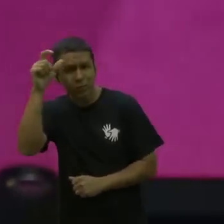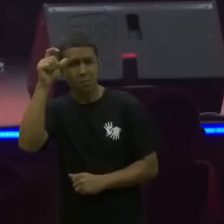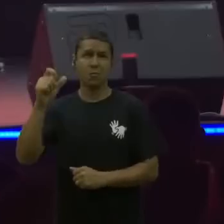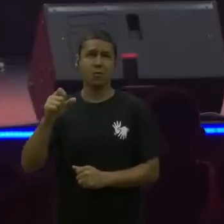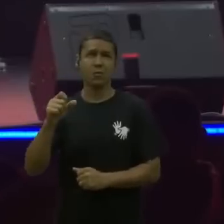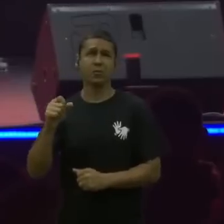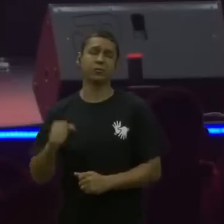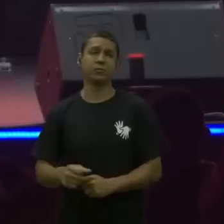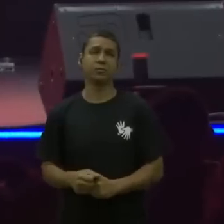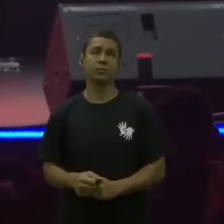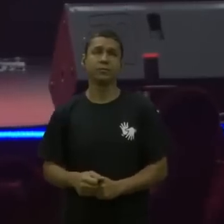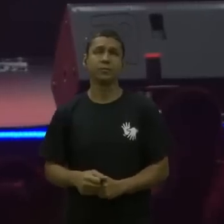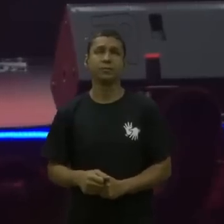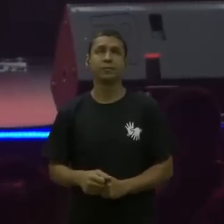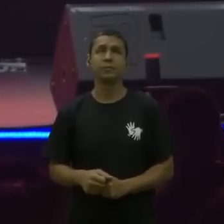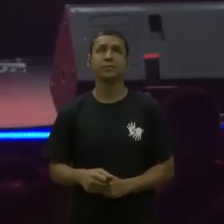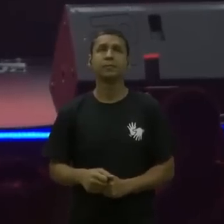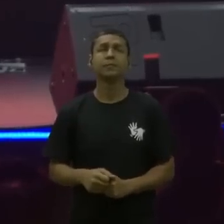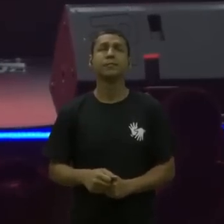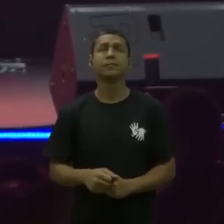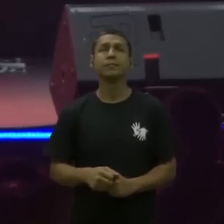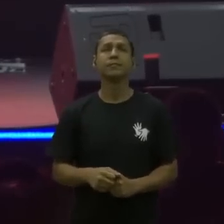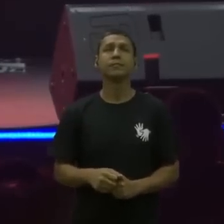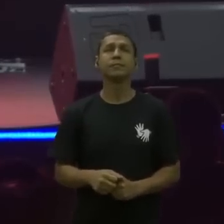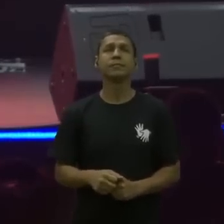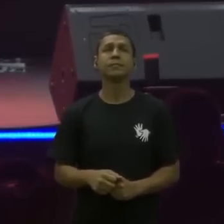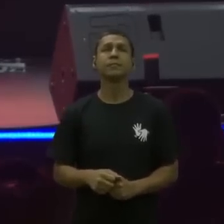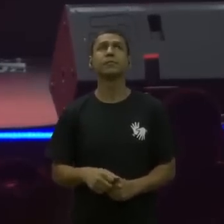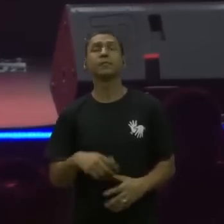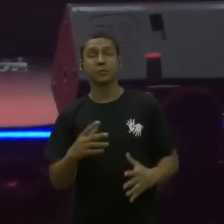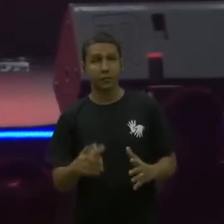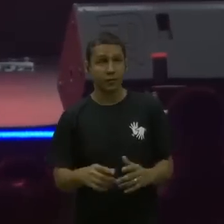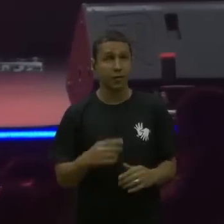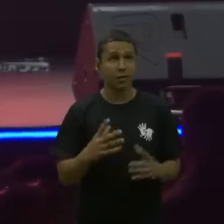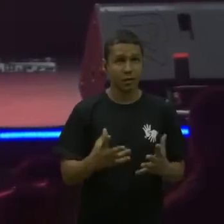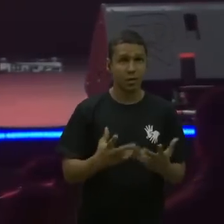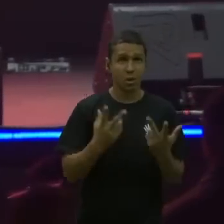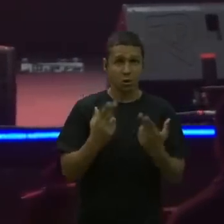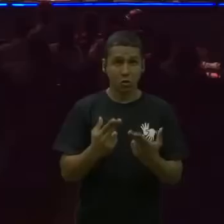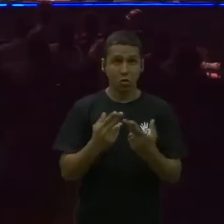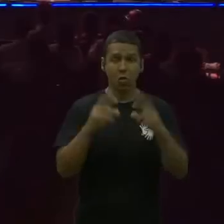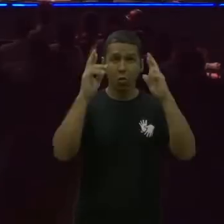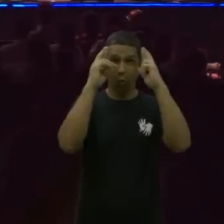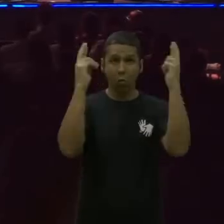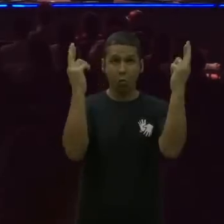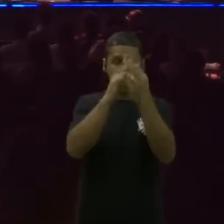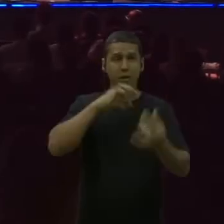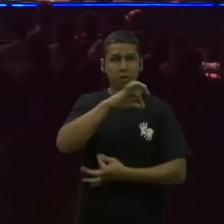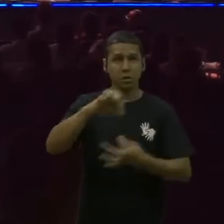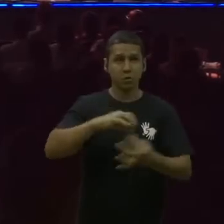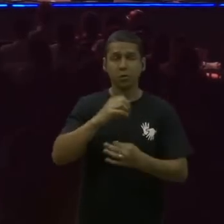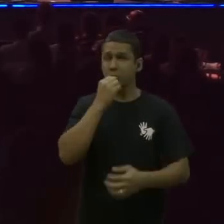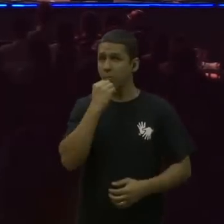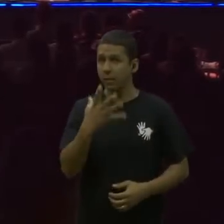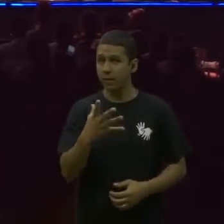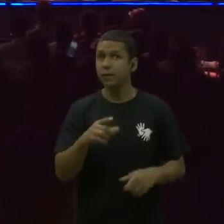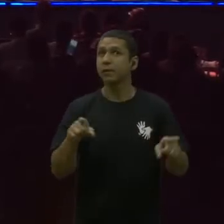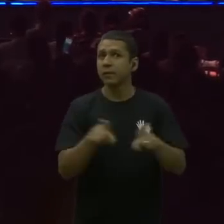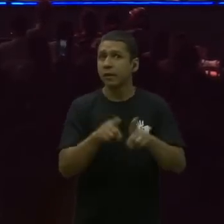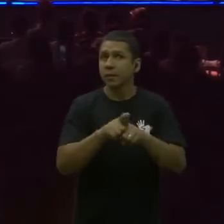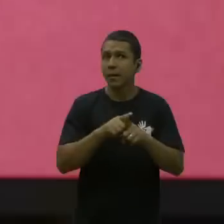demônio. Porque do mesmo jeito que existe o reino espiritual do bem, existe o reino espiritual das